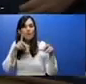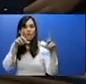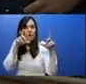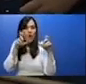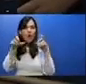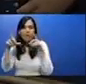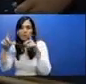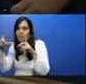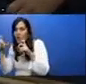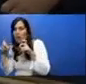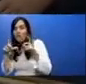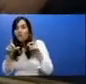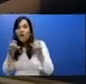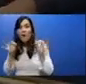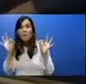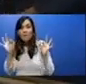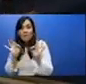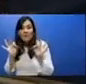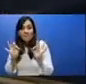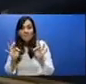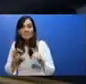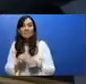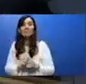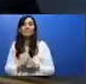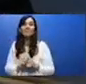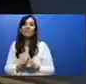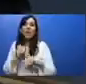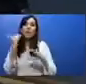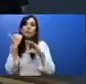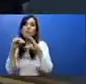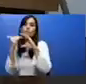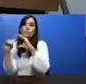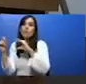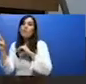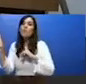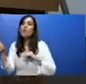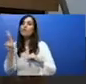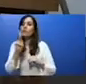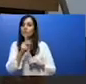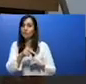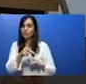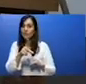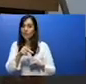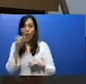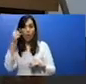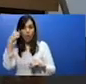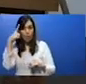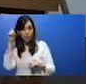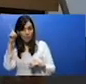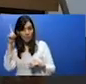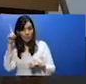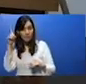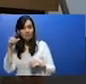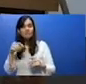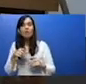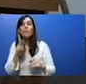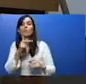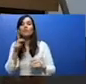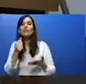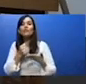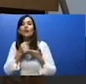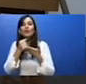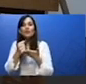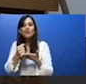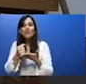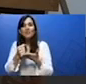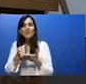muito capricho, com a letra bonitinha e enviem para o seu professor. Qualquer dúvida, ele irá lhe ajudar. E esta